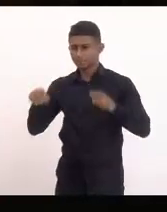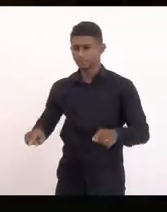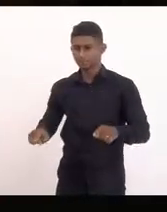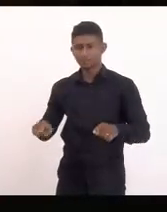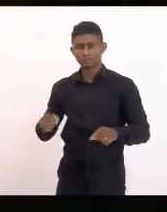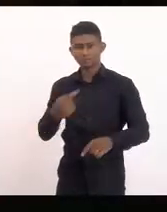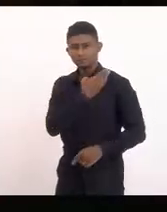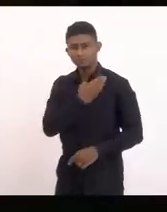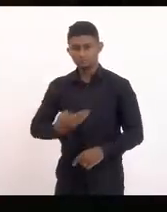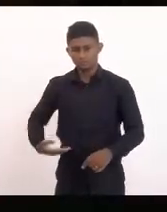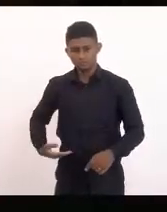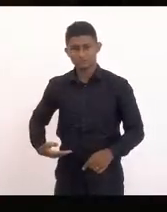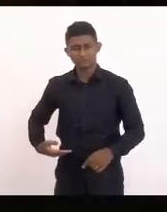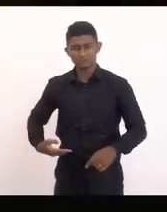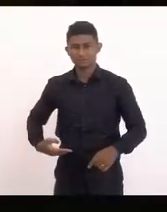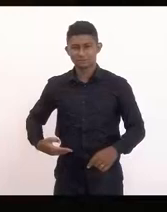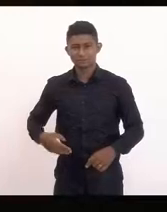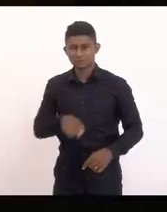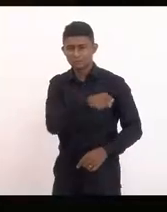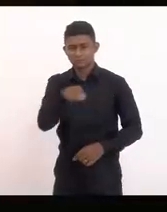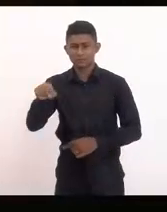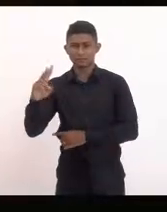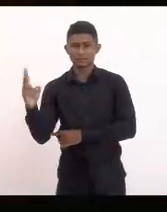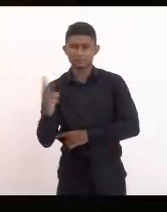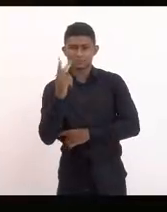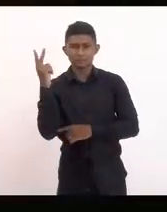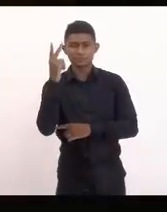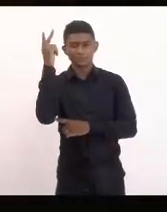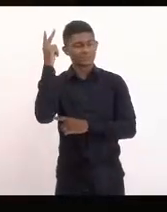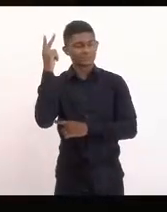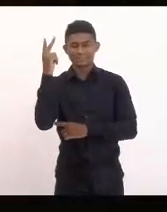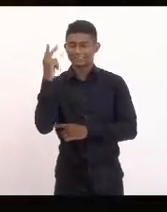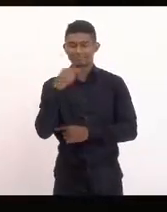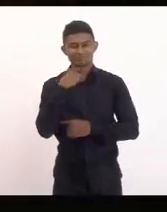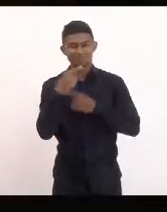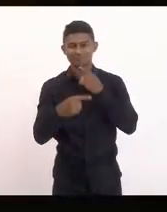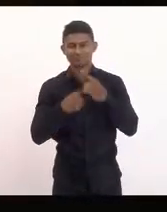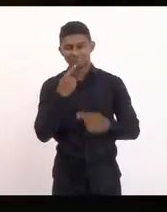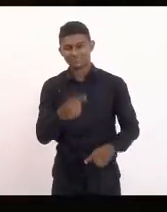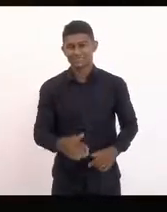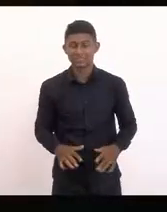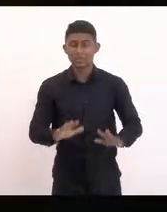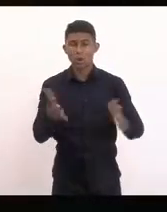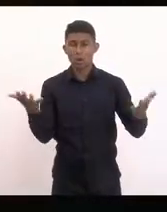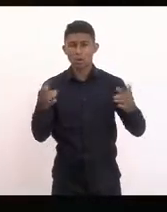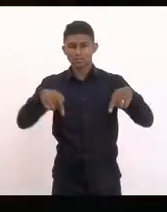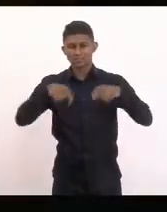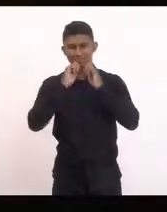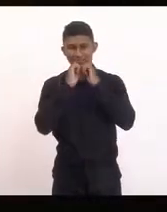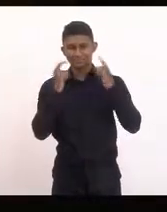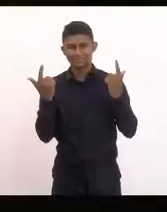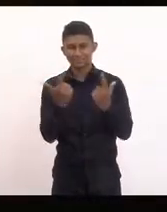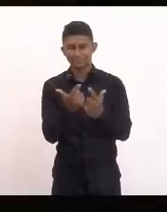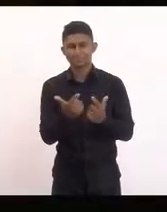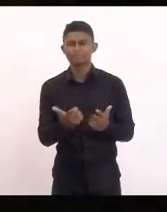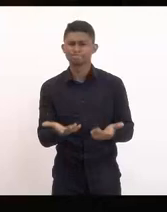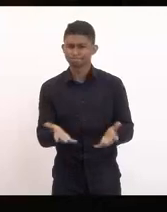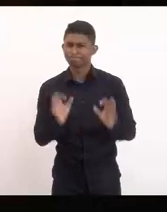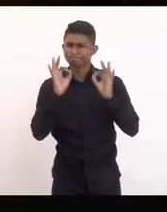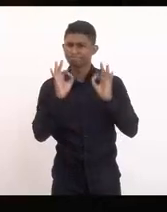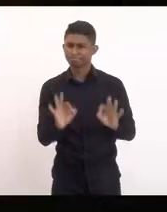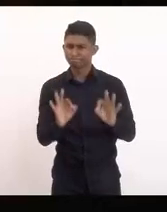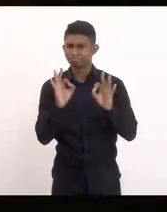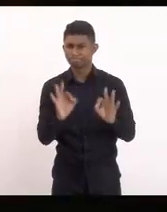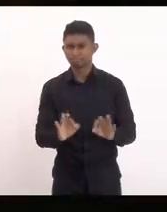ser reconhecido e ser valorizado como deve ser. Então, hoje, nessa casa, feita a